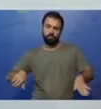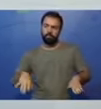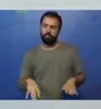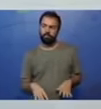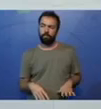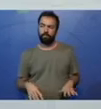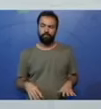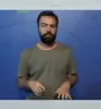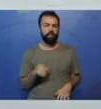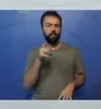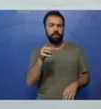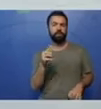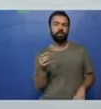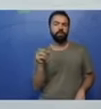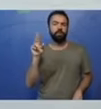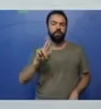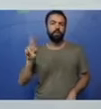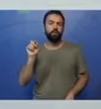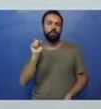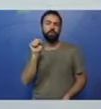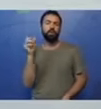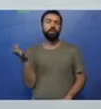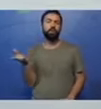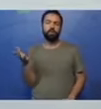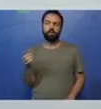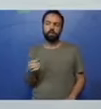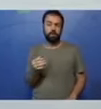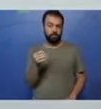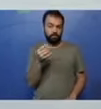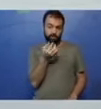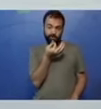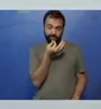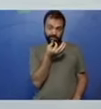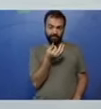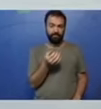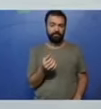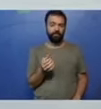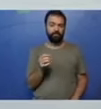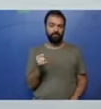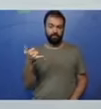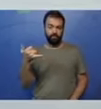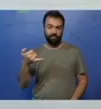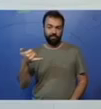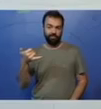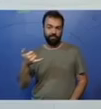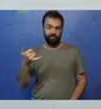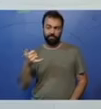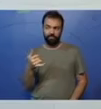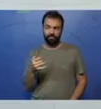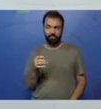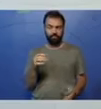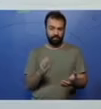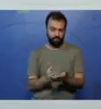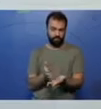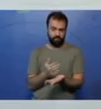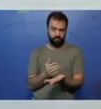que são utilizados por alunos em escolas aqui? Bom, lápis, a caneta, o